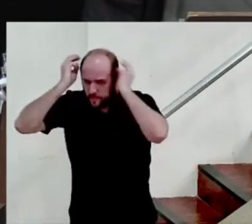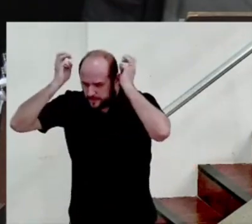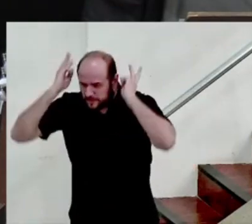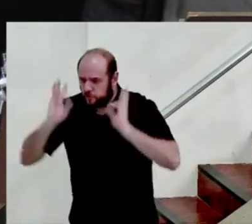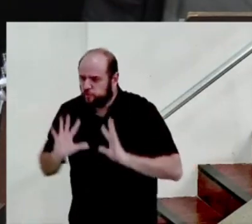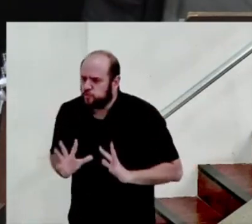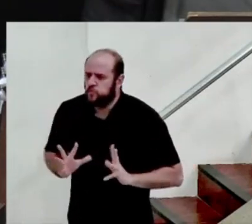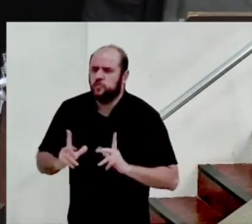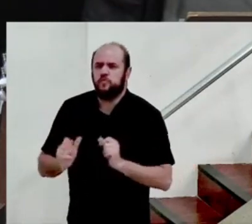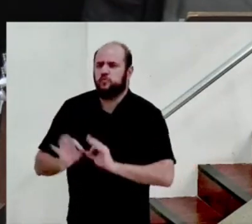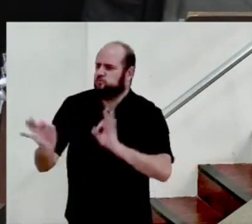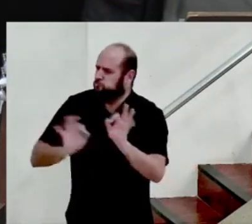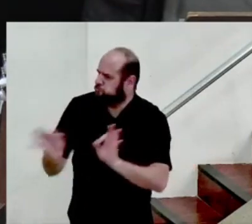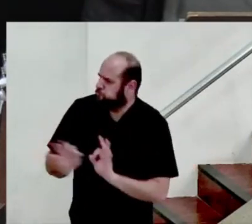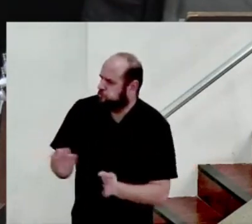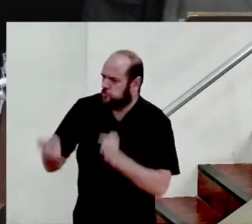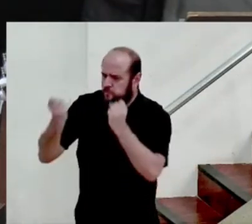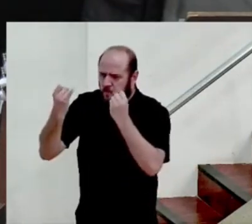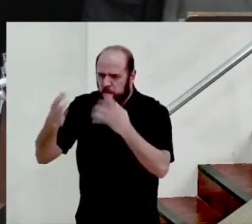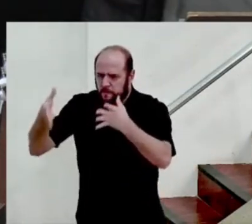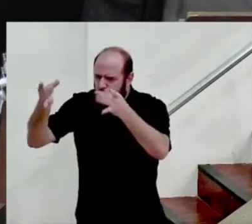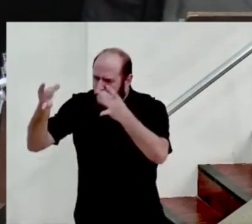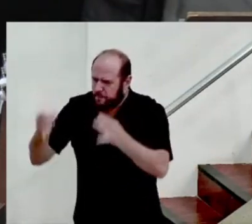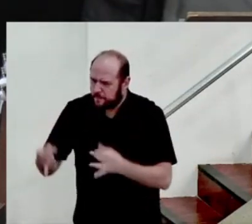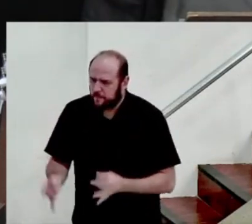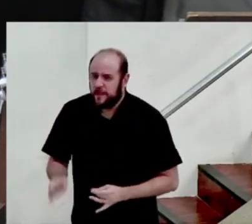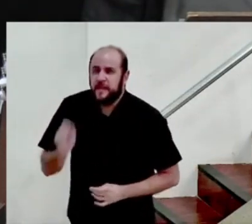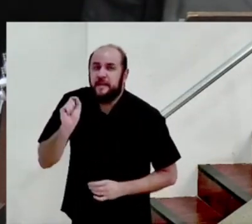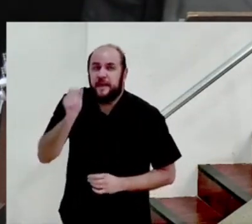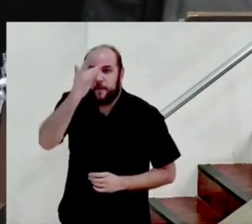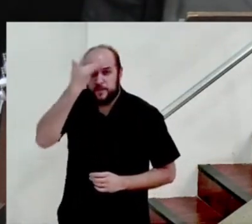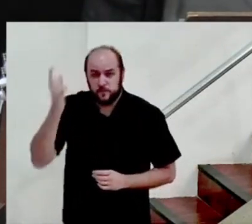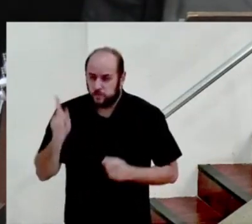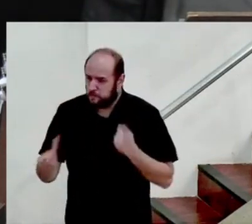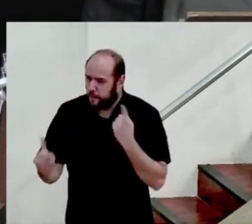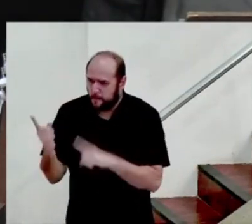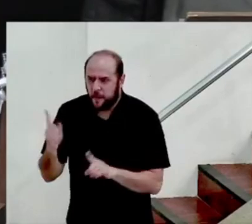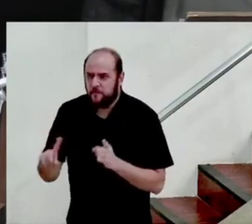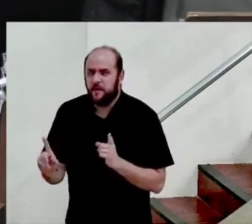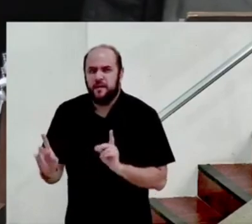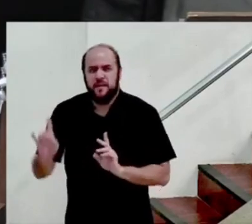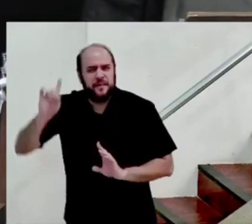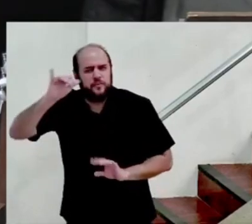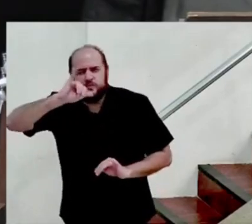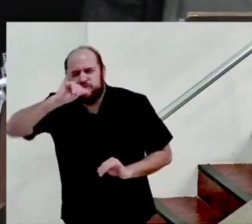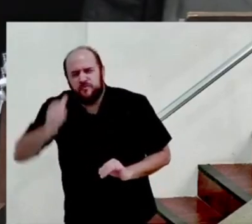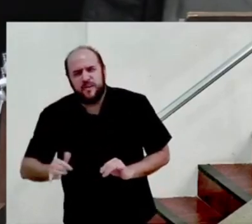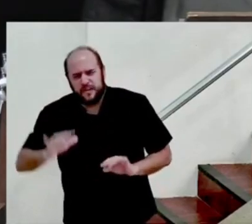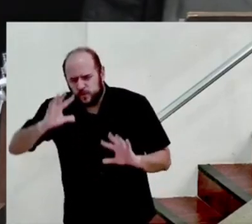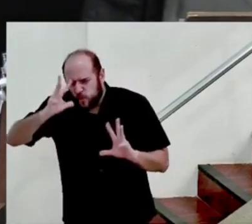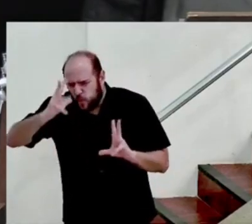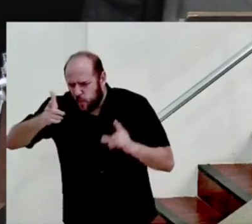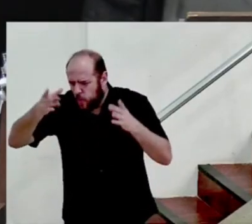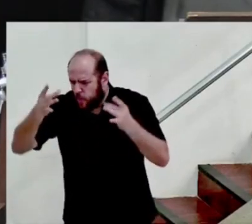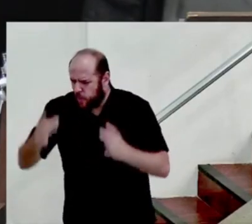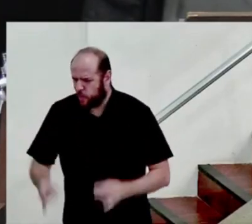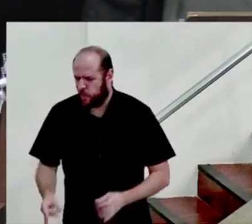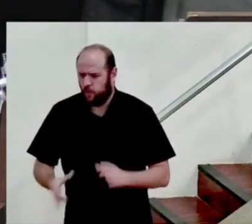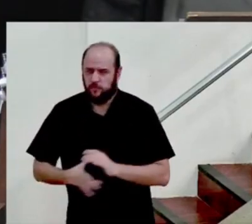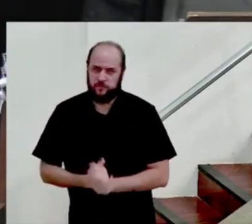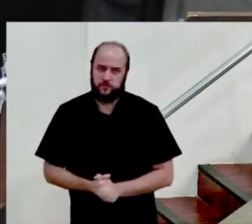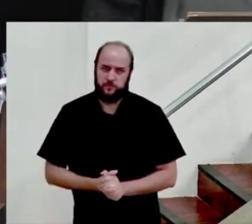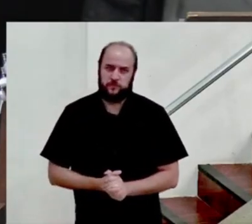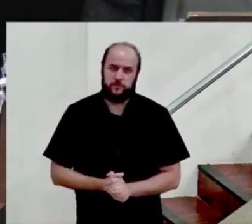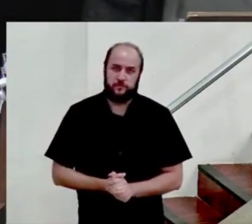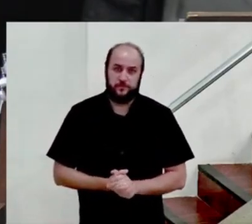seria a mobília, o que teria ali dentro, quem poderia entrar ali. O Senhor disse tudo isso. Um dia, o Senhor